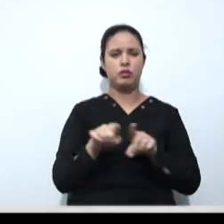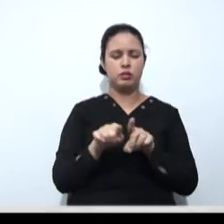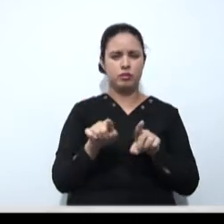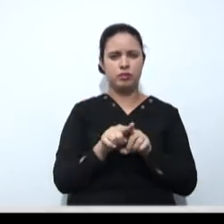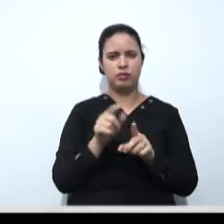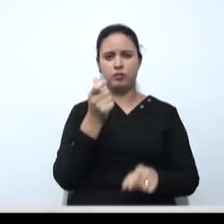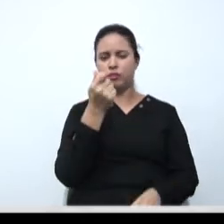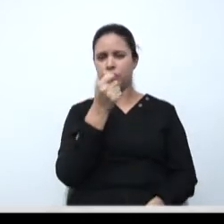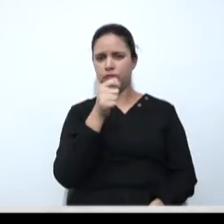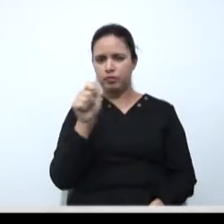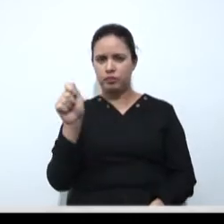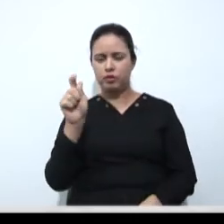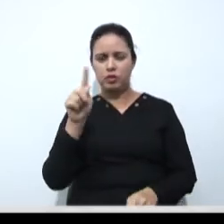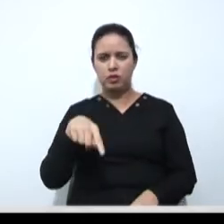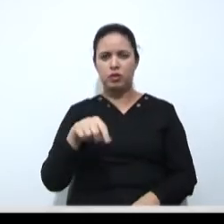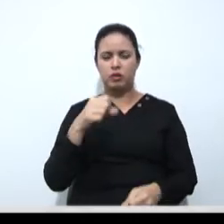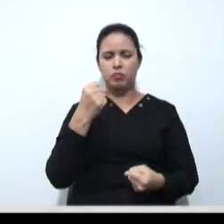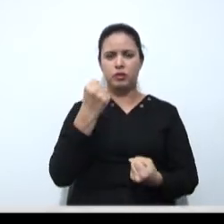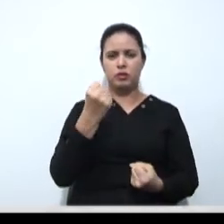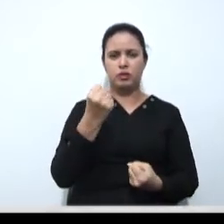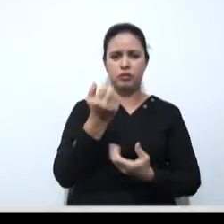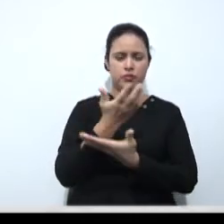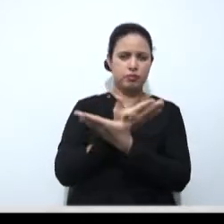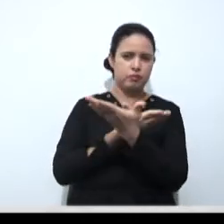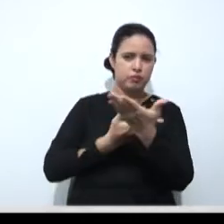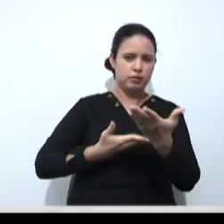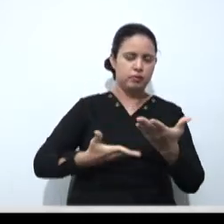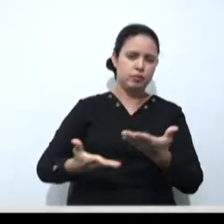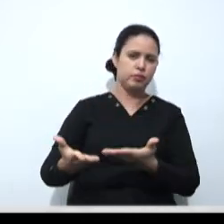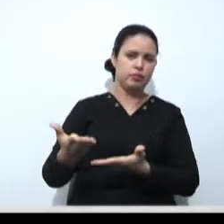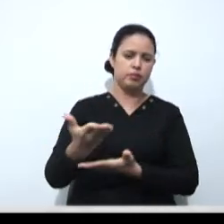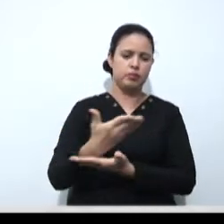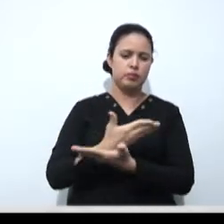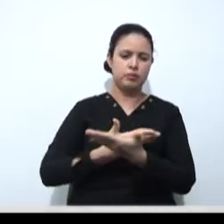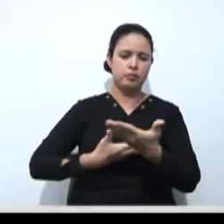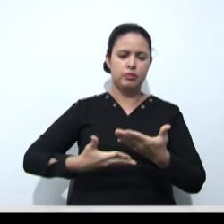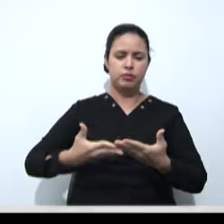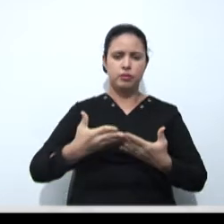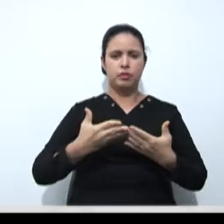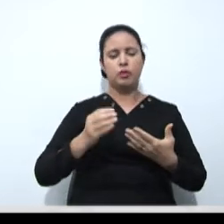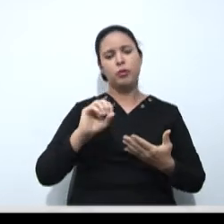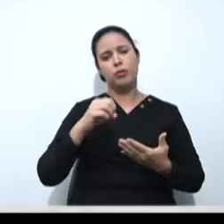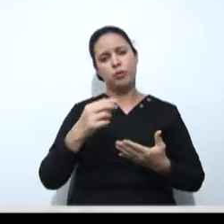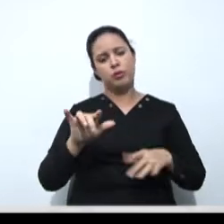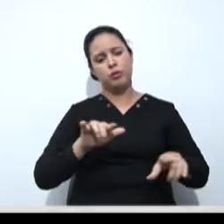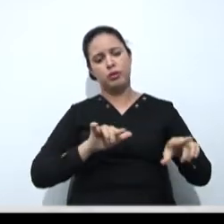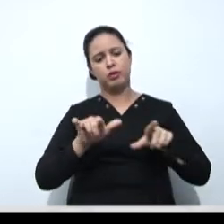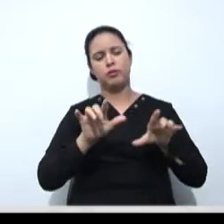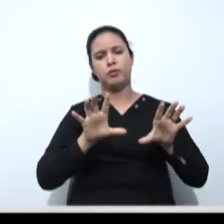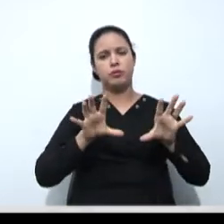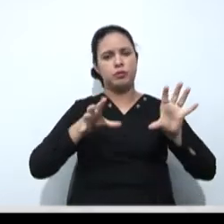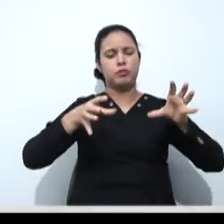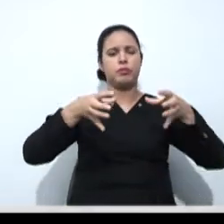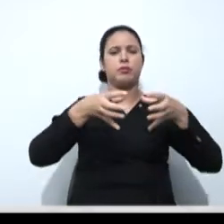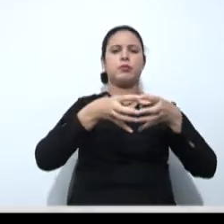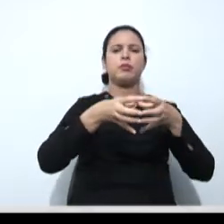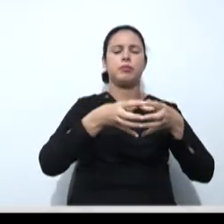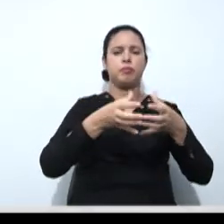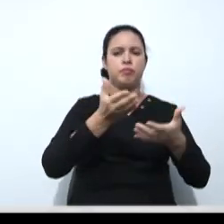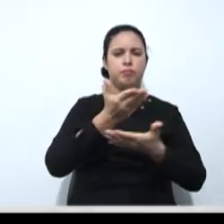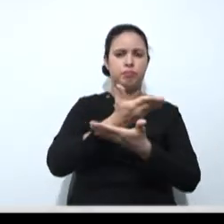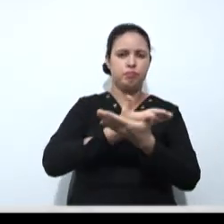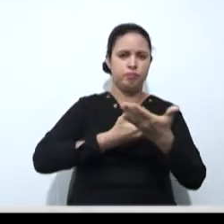ser entendida como poder compartilhado ou ação coletiva gerenciada. Então, é o